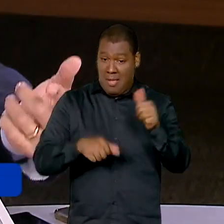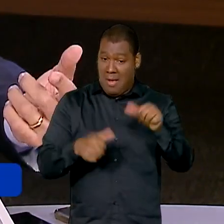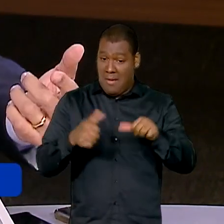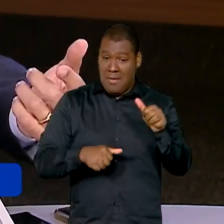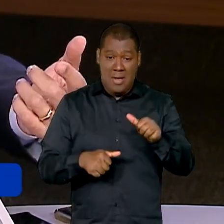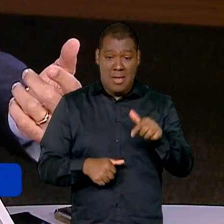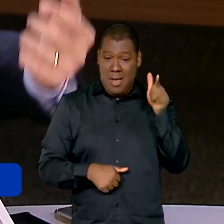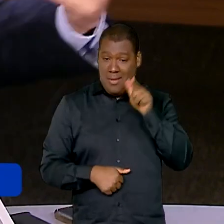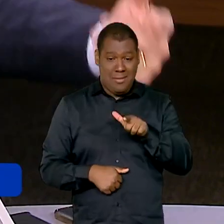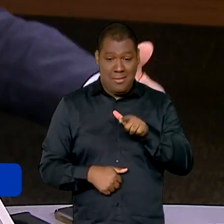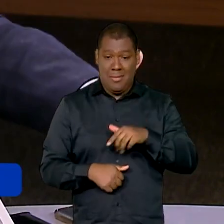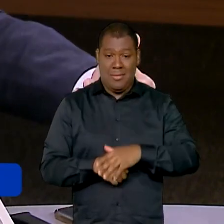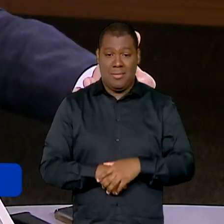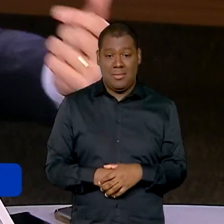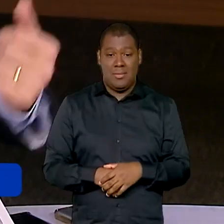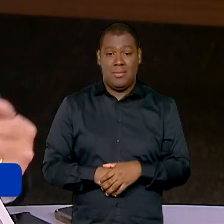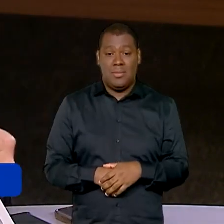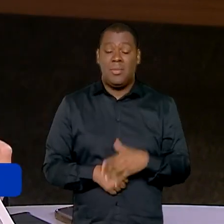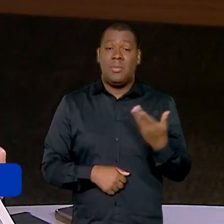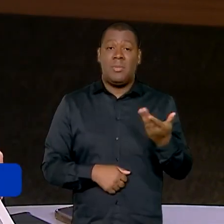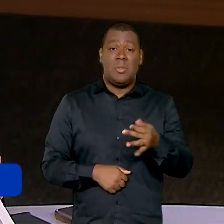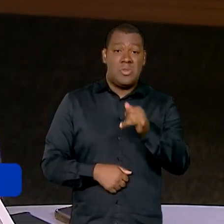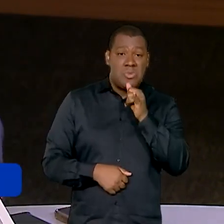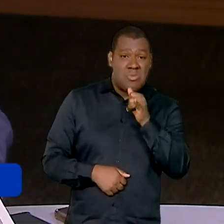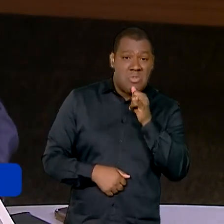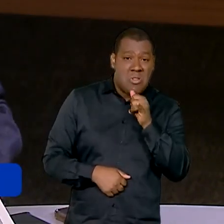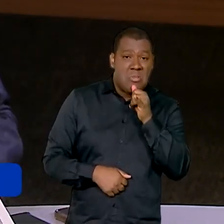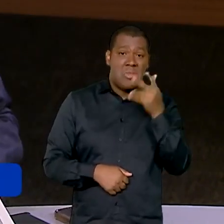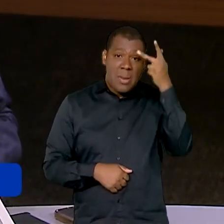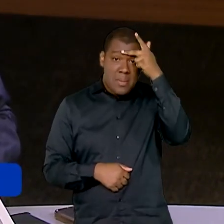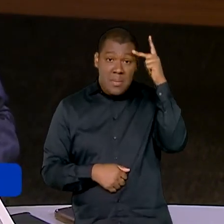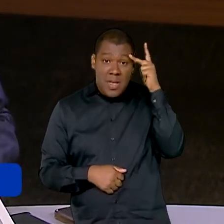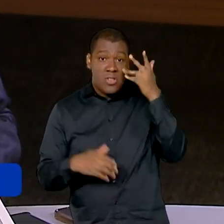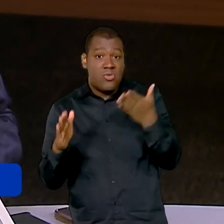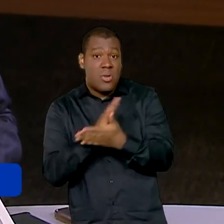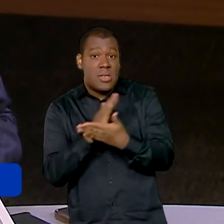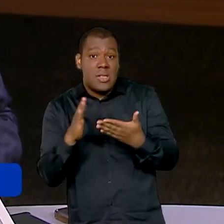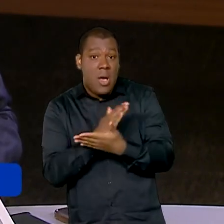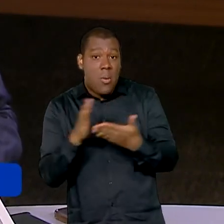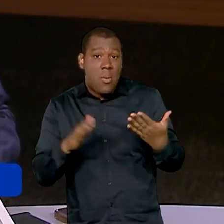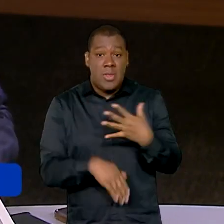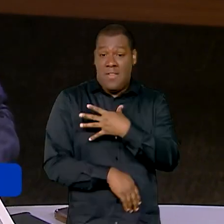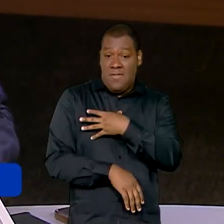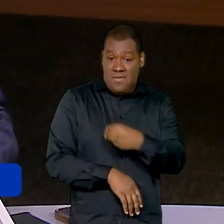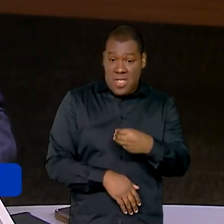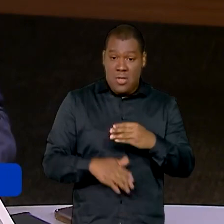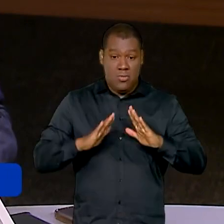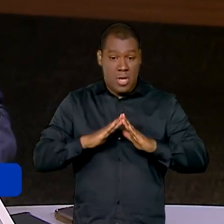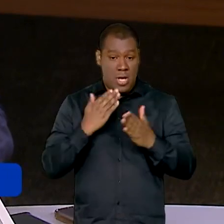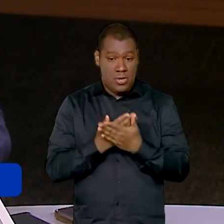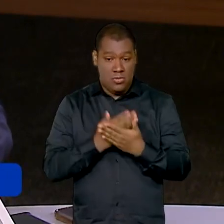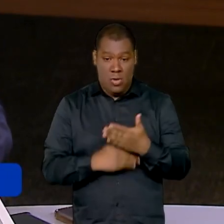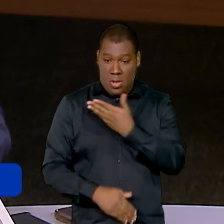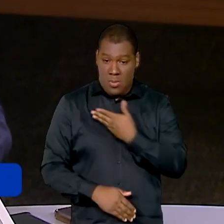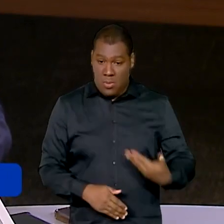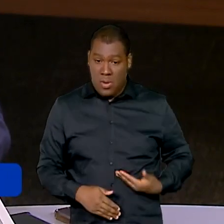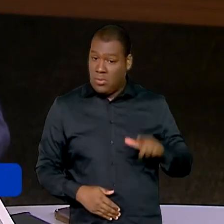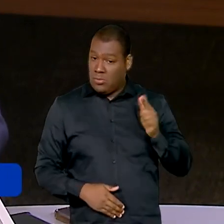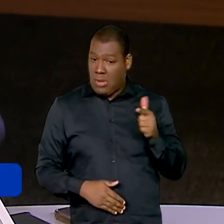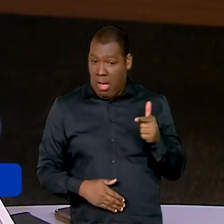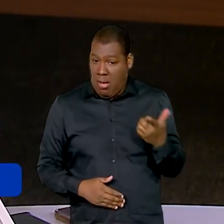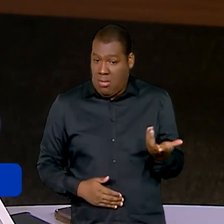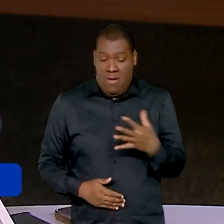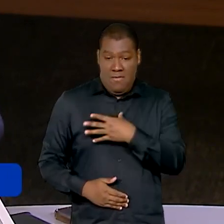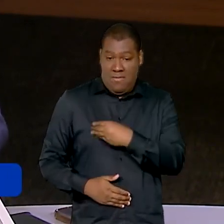escola pública, tem uma avaliação mais negativa da escola pública do que quem usa a escola pública. Então, quando você faz a pesquisa com